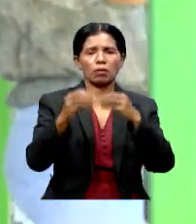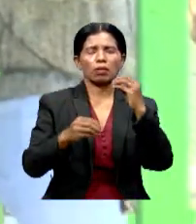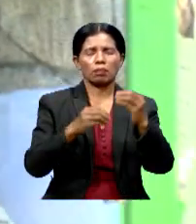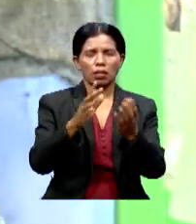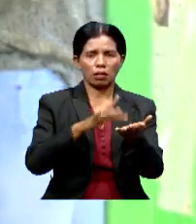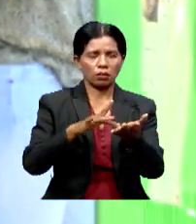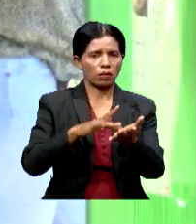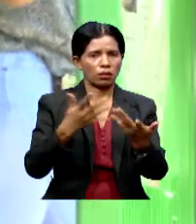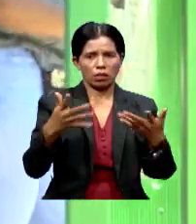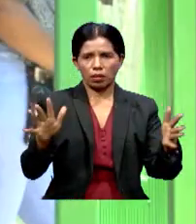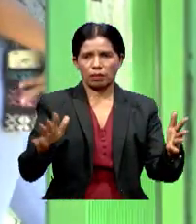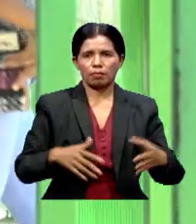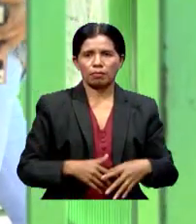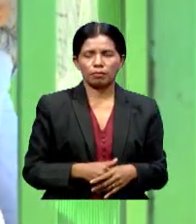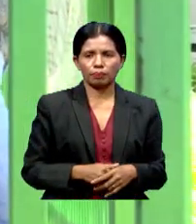claíha.